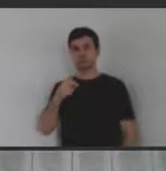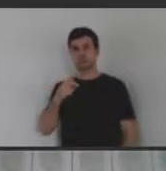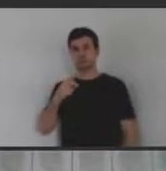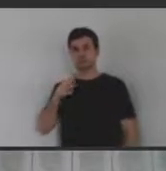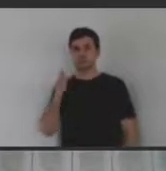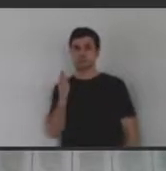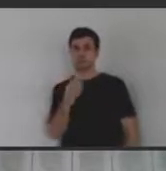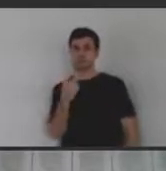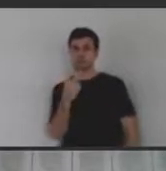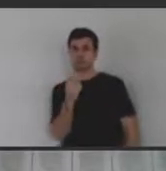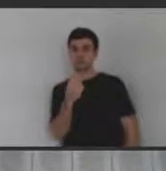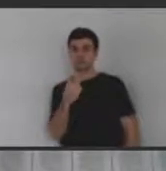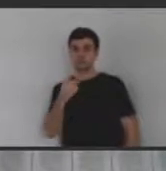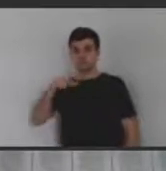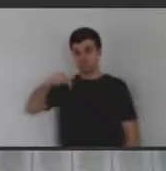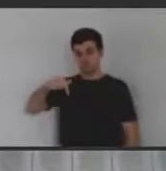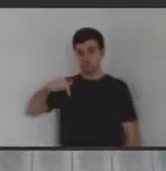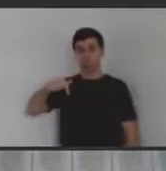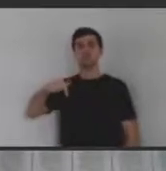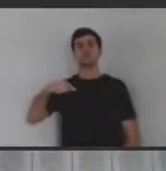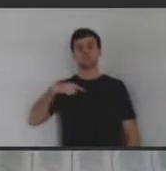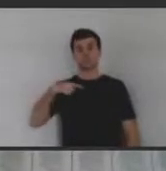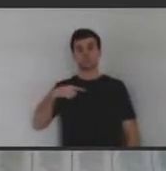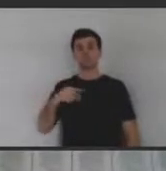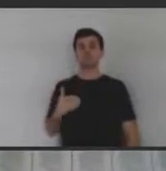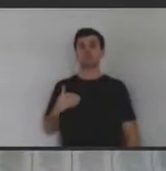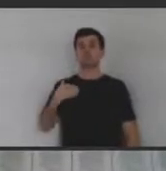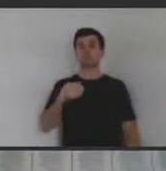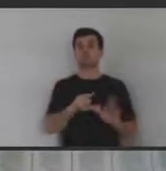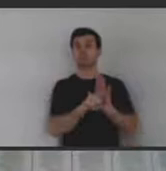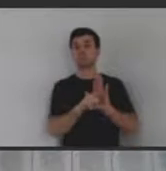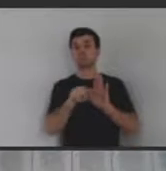9.504/1997, os procedimentos previstos e regulados na Lei